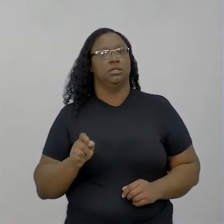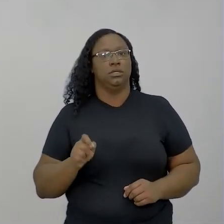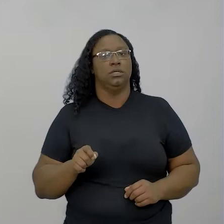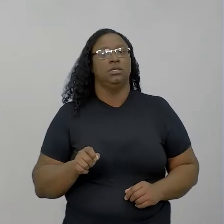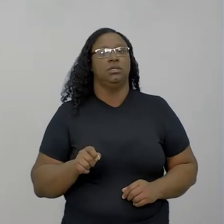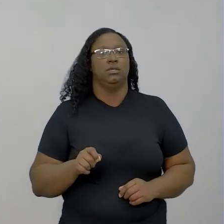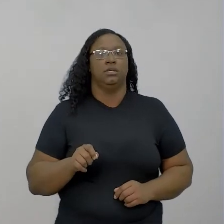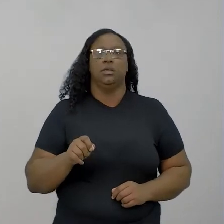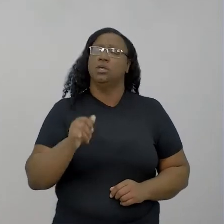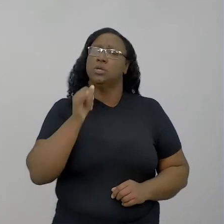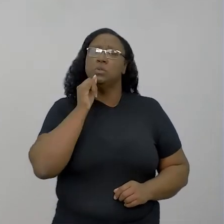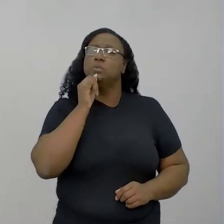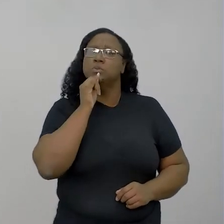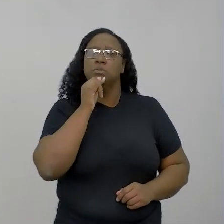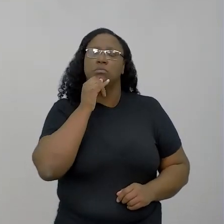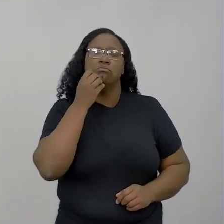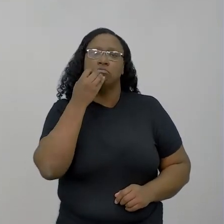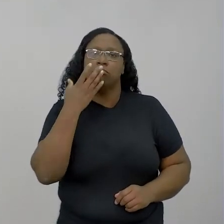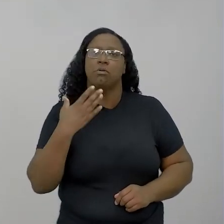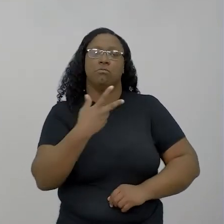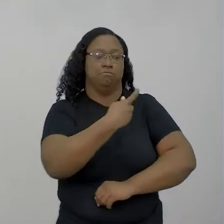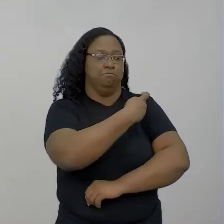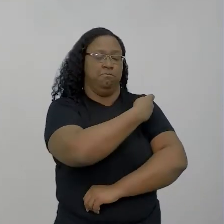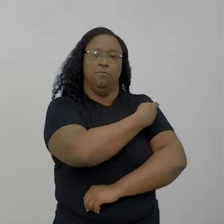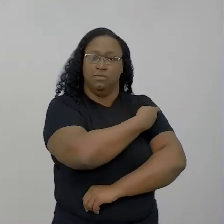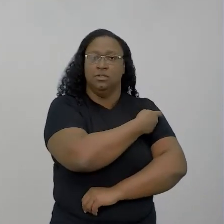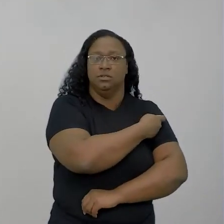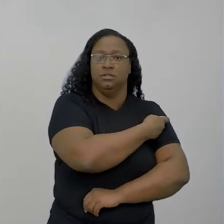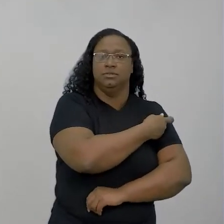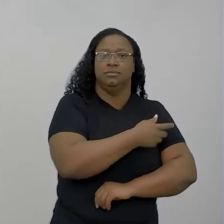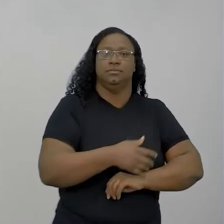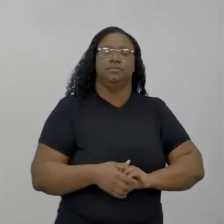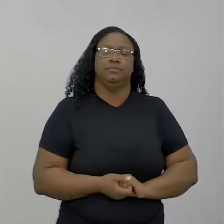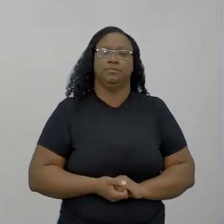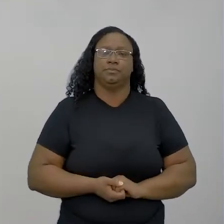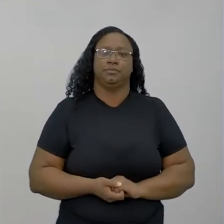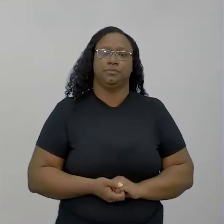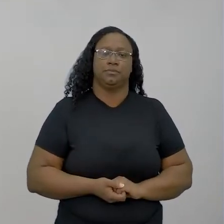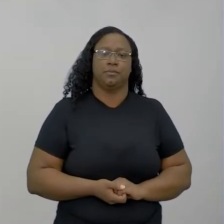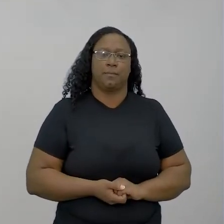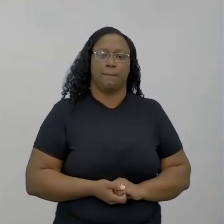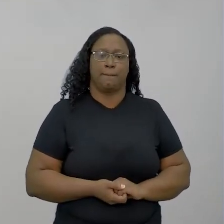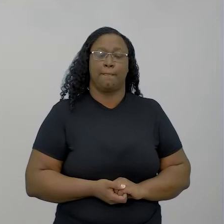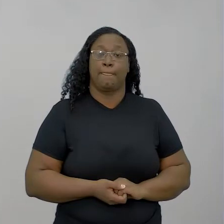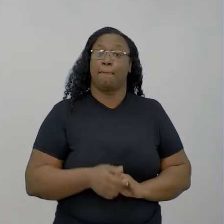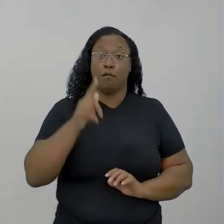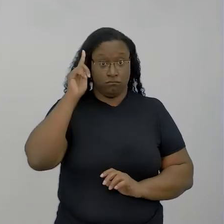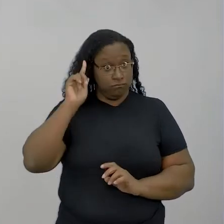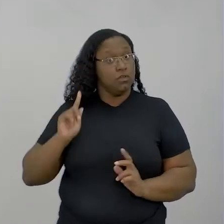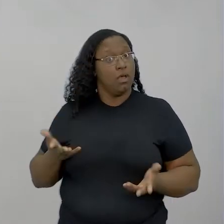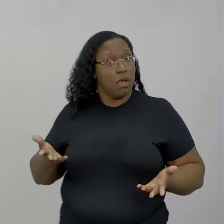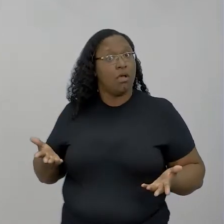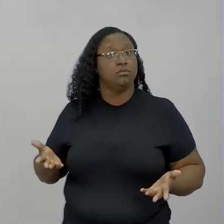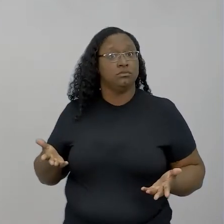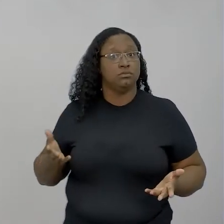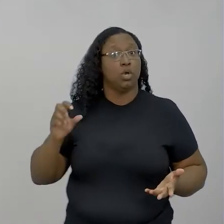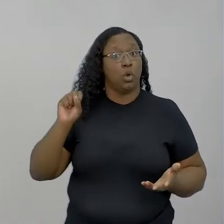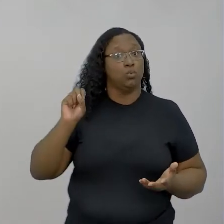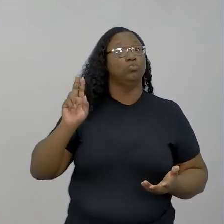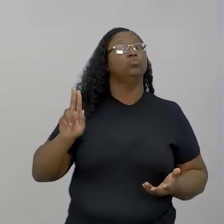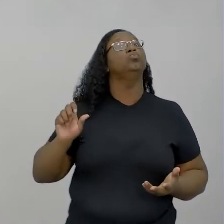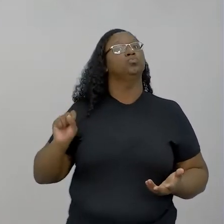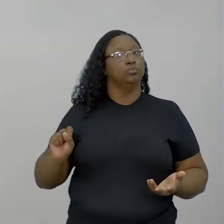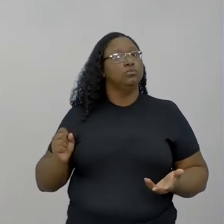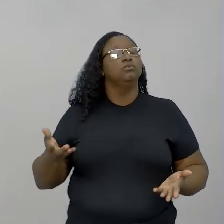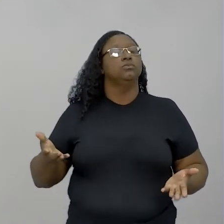O ato da vacinação, né? Ainda mais a nossa vacinação, que ela é gratuita. Viva o SUS!